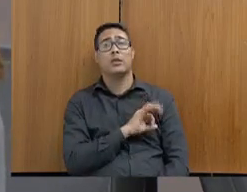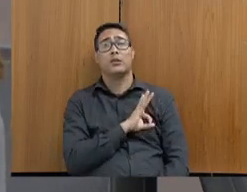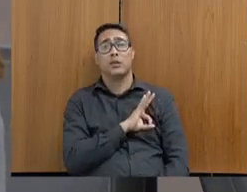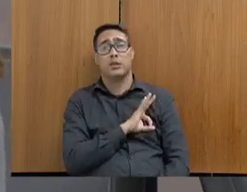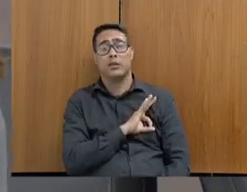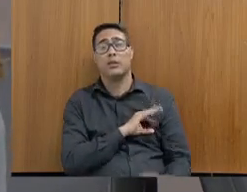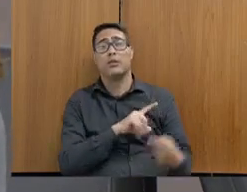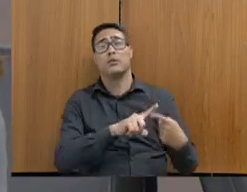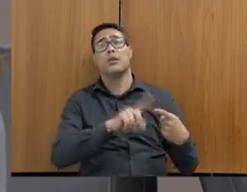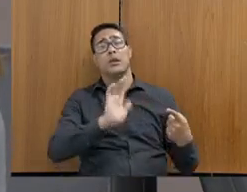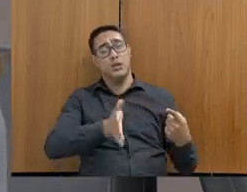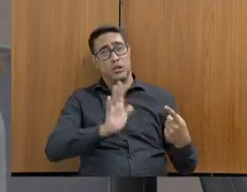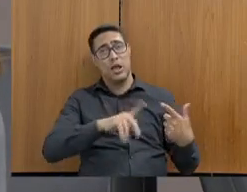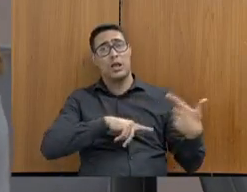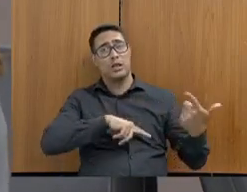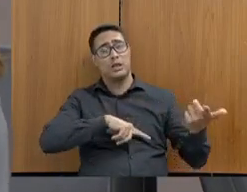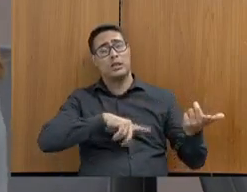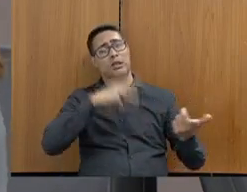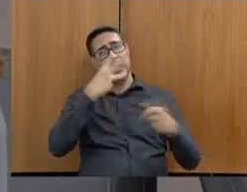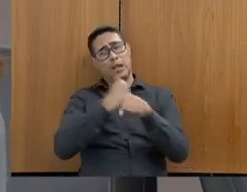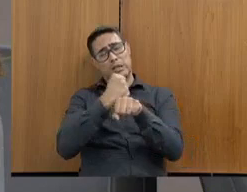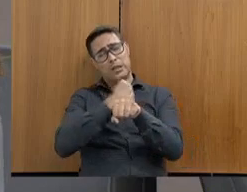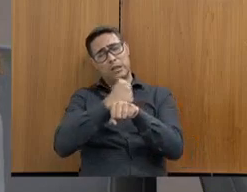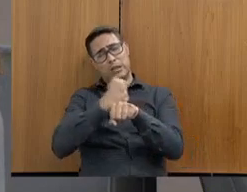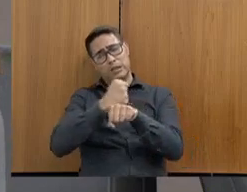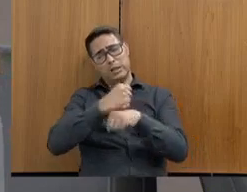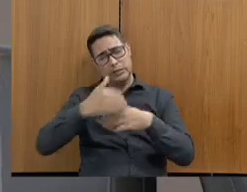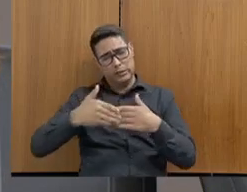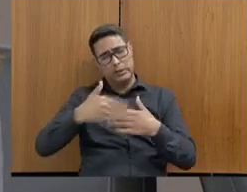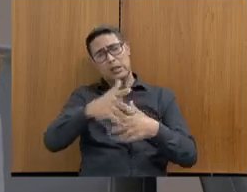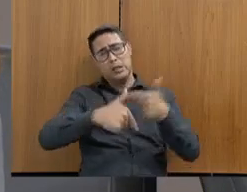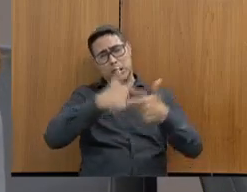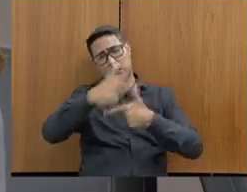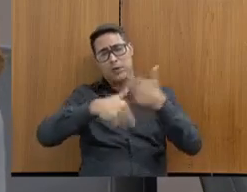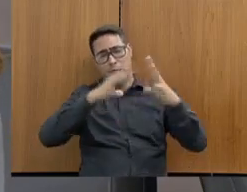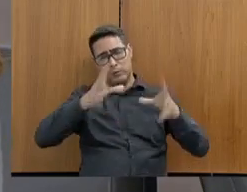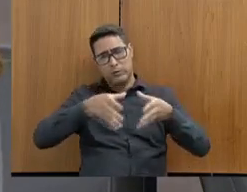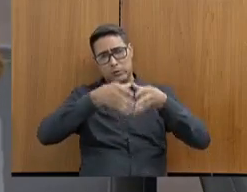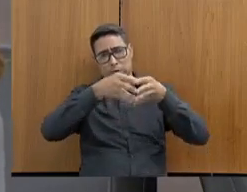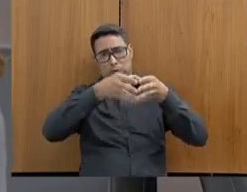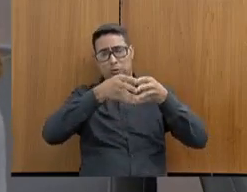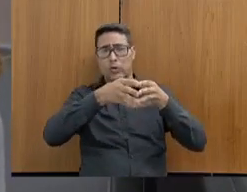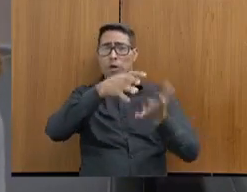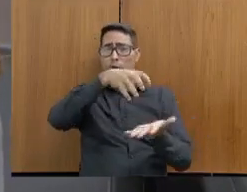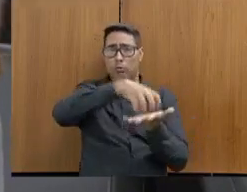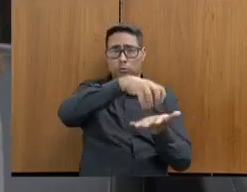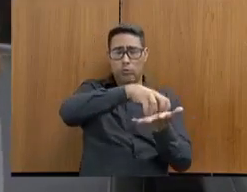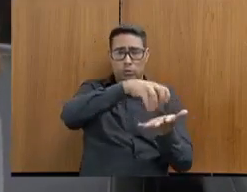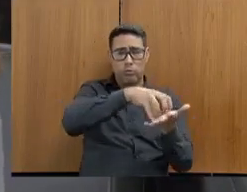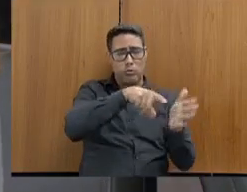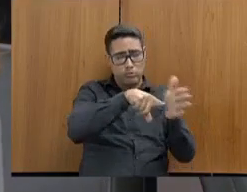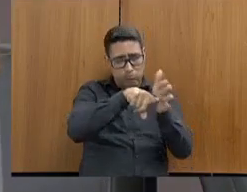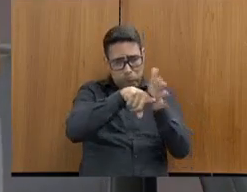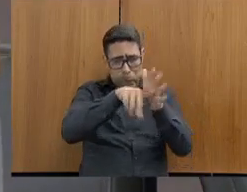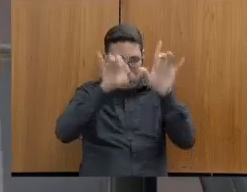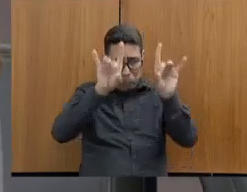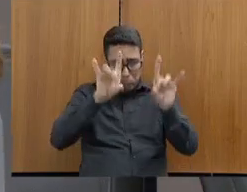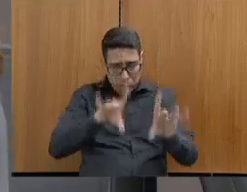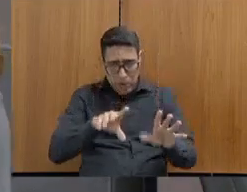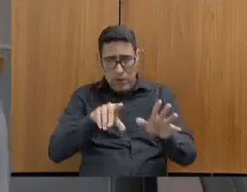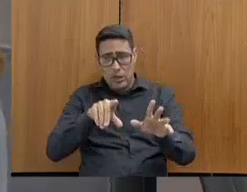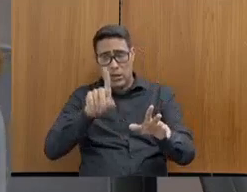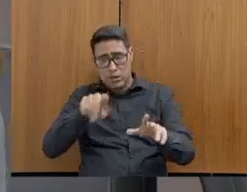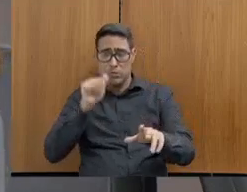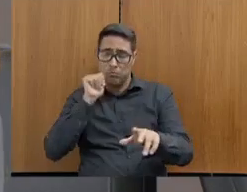do departamento de homicídios né e trabalhamos em conjunto com núcleo especializado de investigação de feminicídios tendo 100%